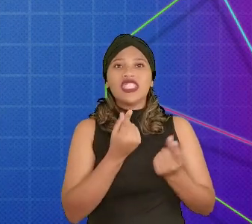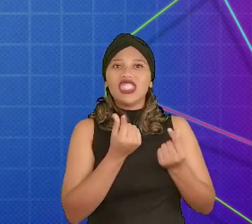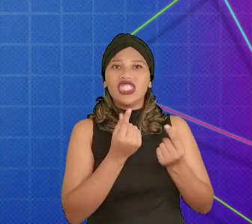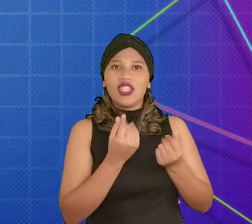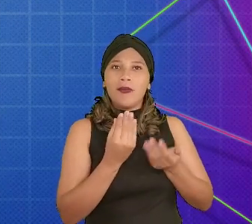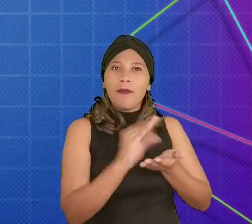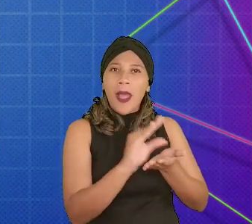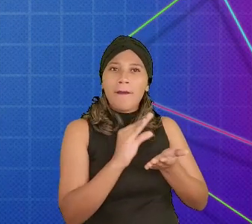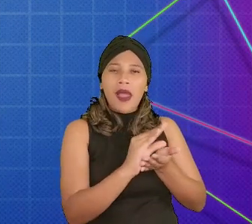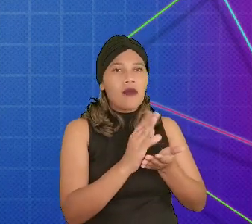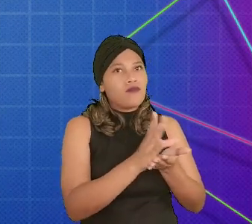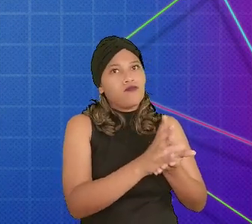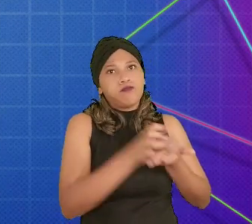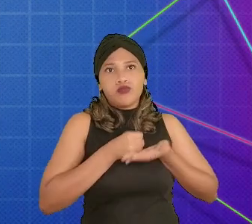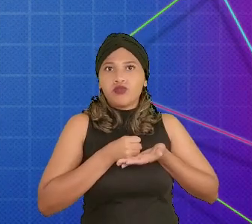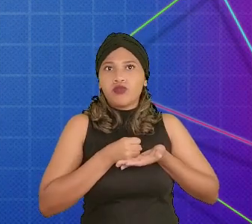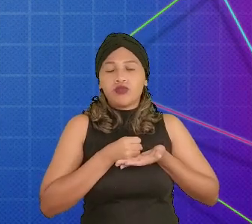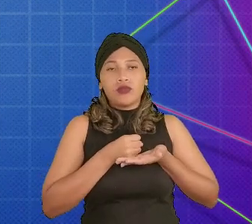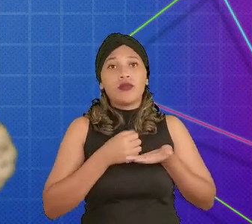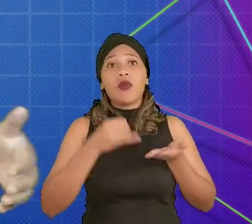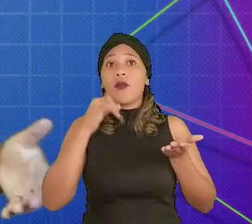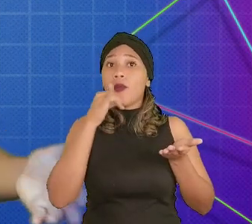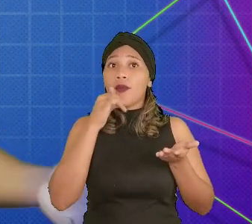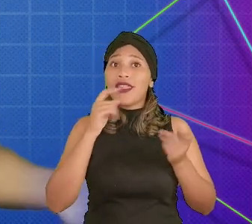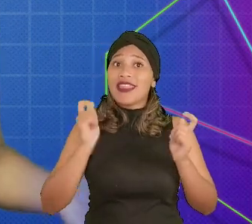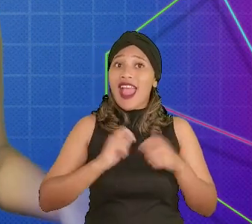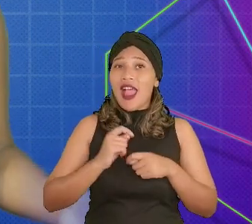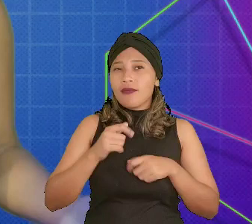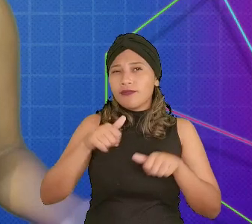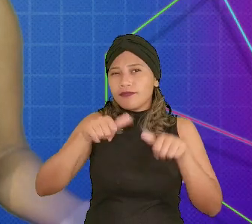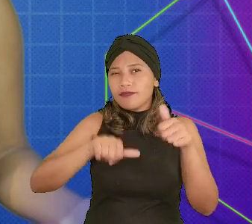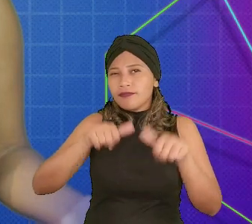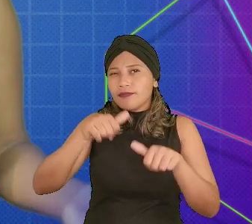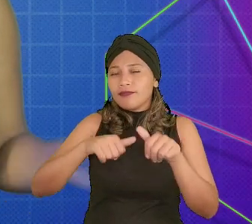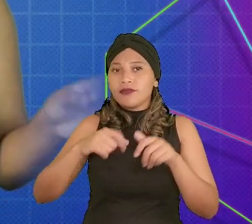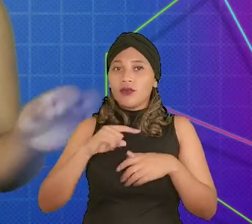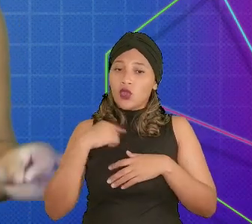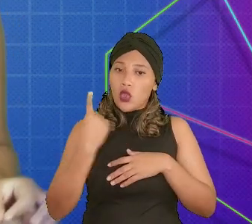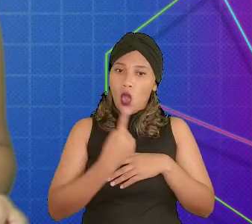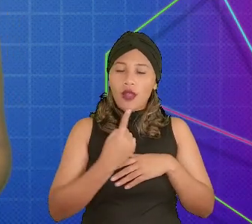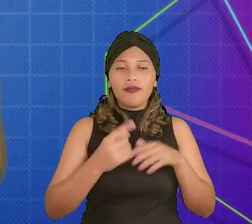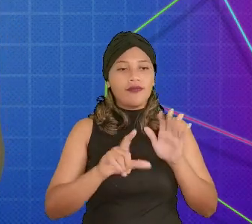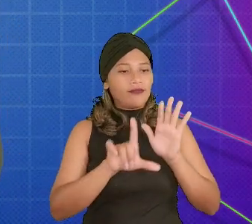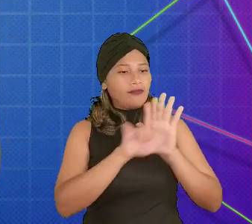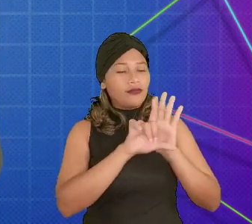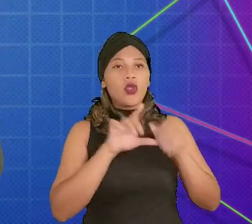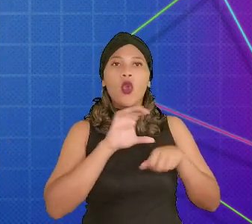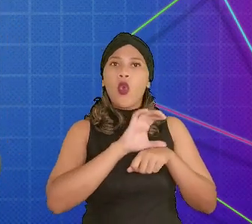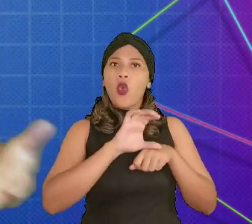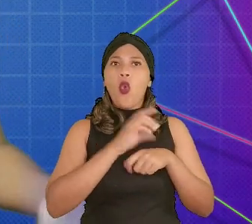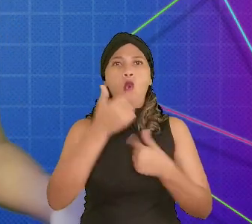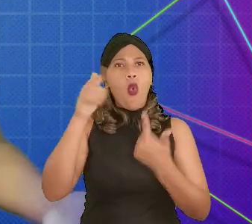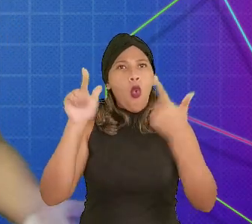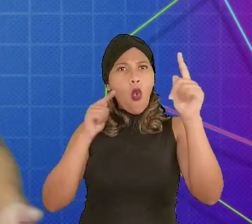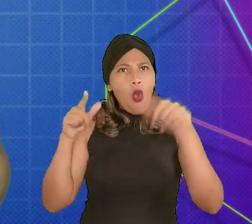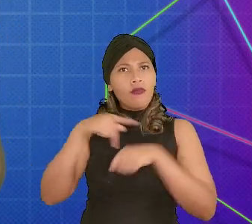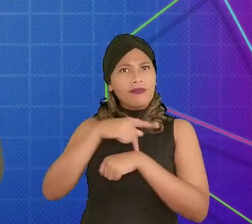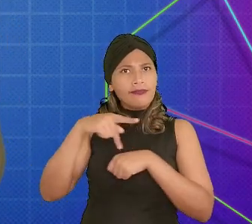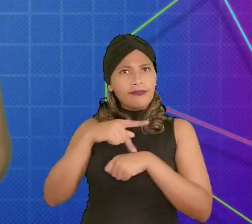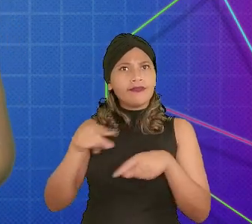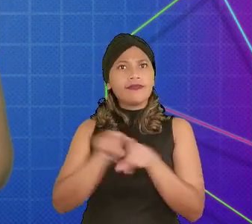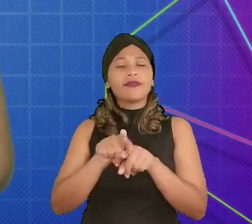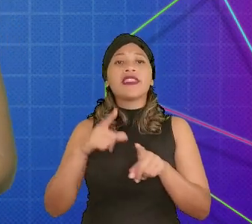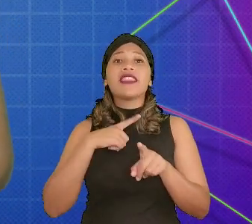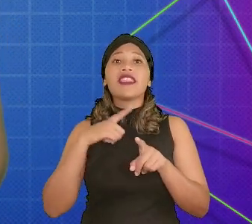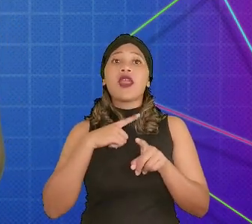com músicas protegidas por direitos autorais. Como podemos analisar, galera, a nossa Constituição, como a de vários outros